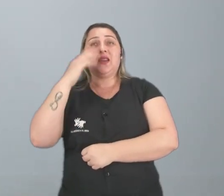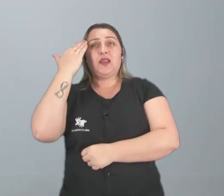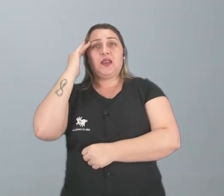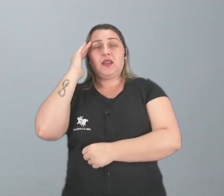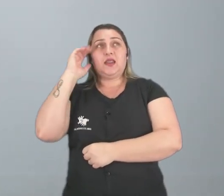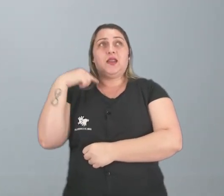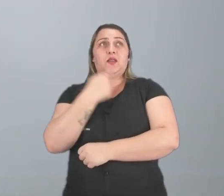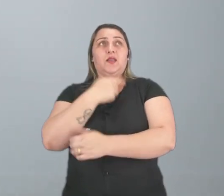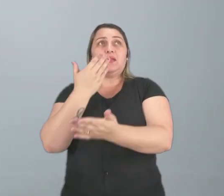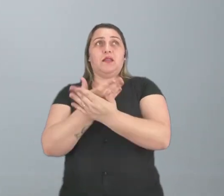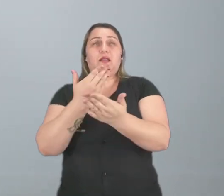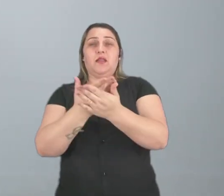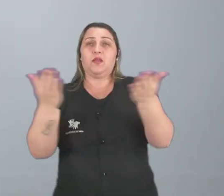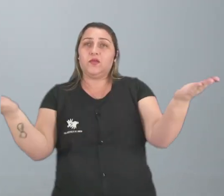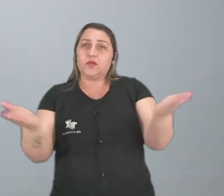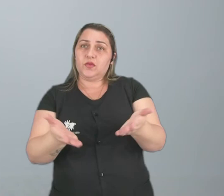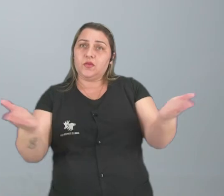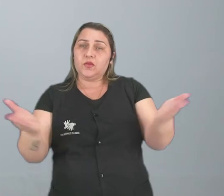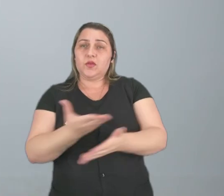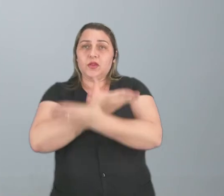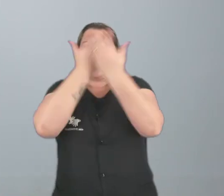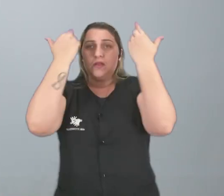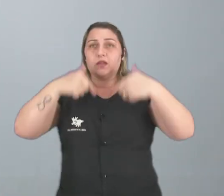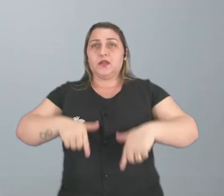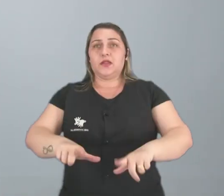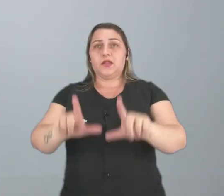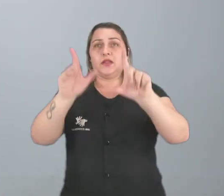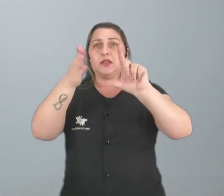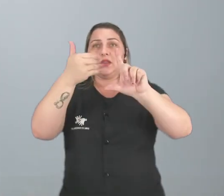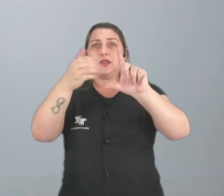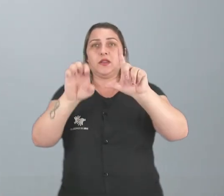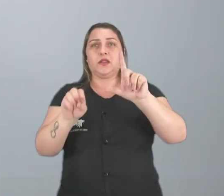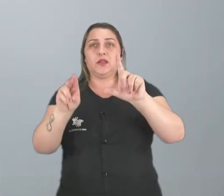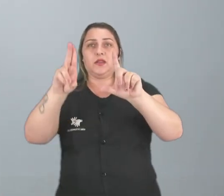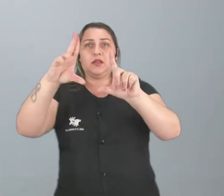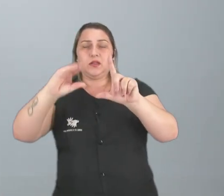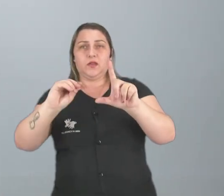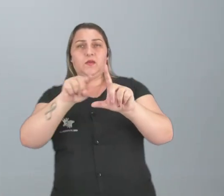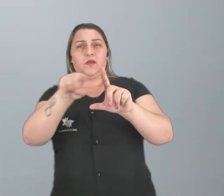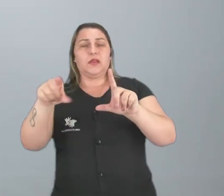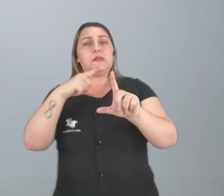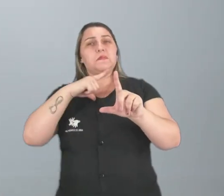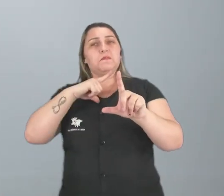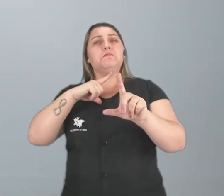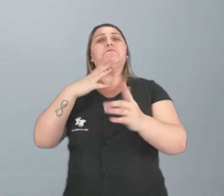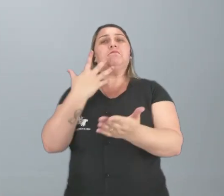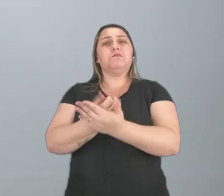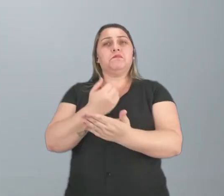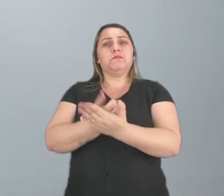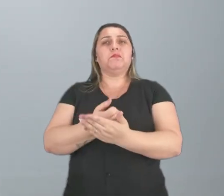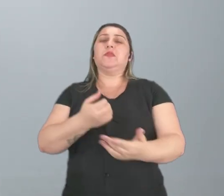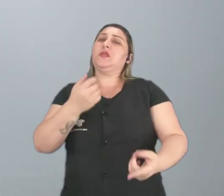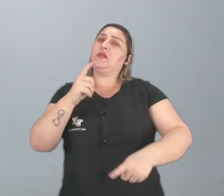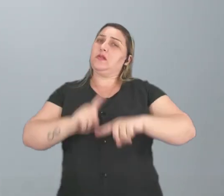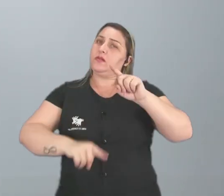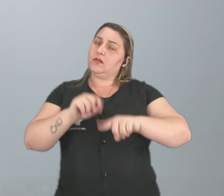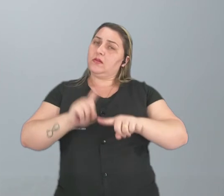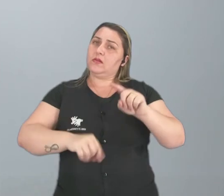nossa aula de hoje. Não esqueçam de sempre acessar a plataforma Eduque para vocês terem acesso a todas as nossas